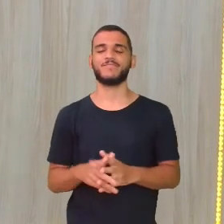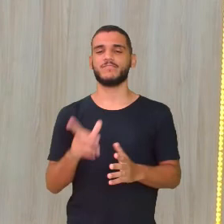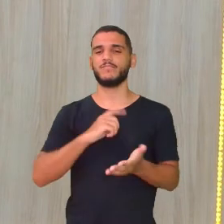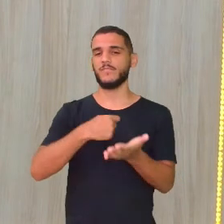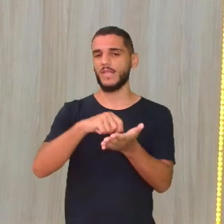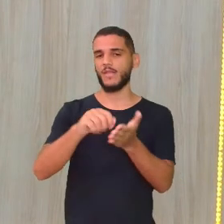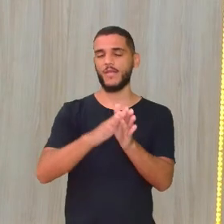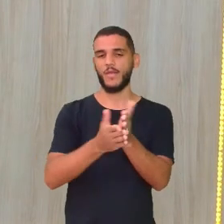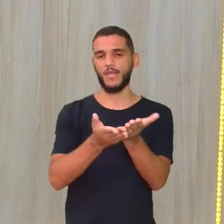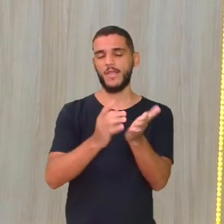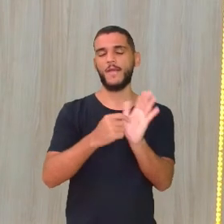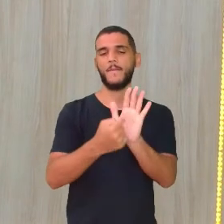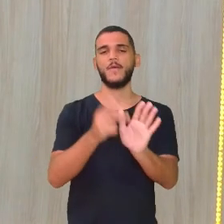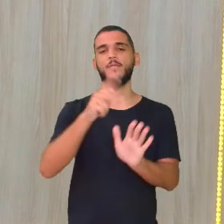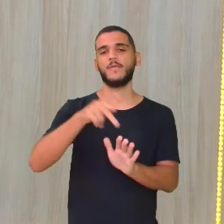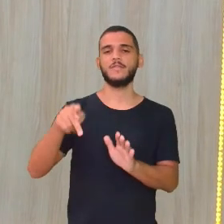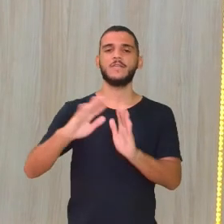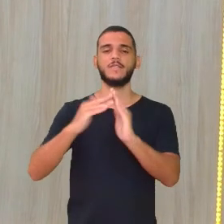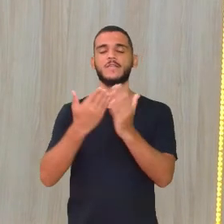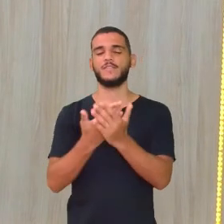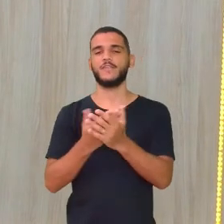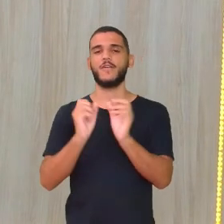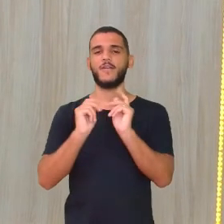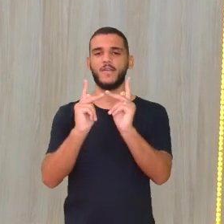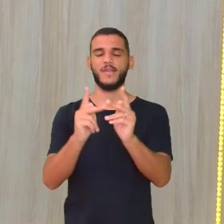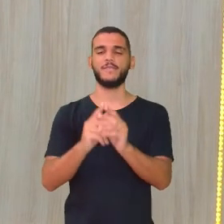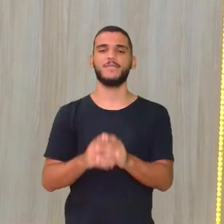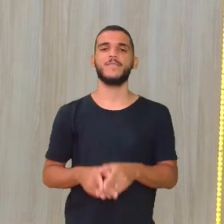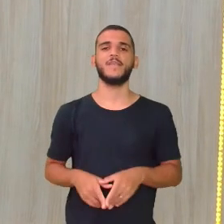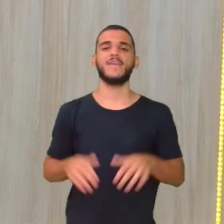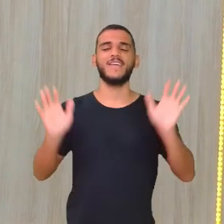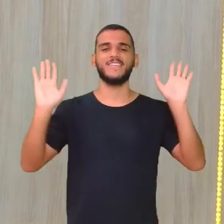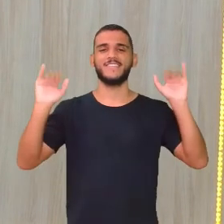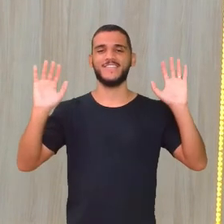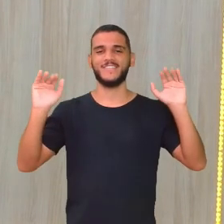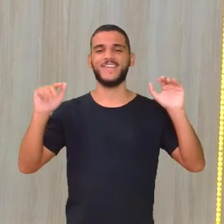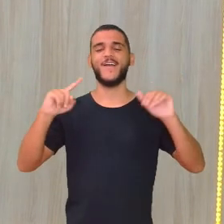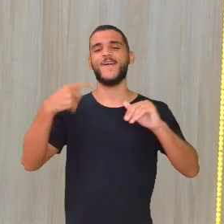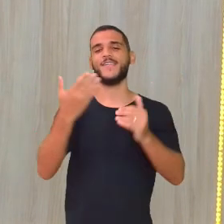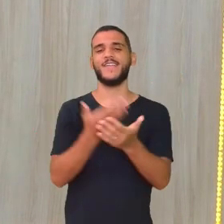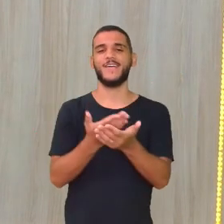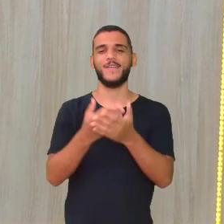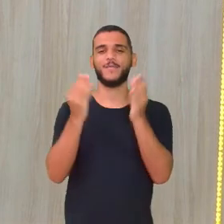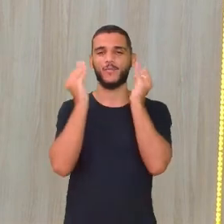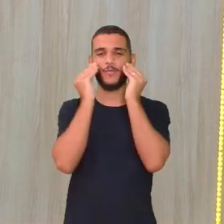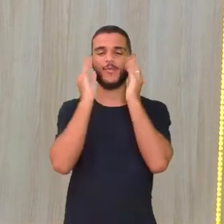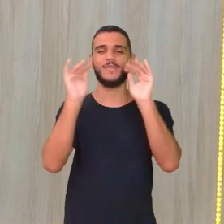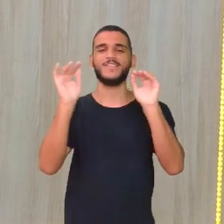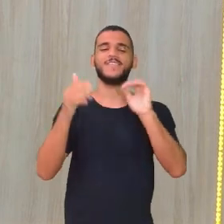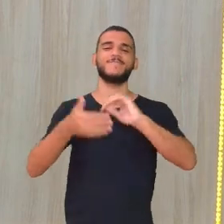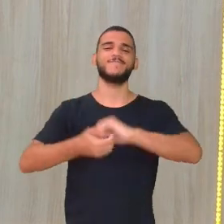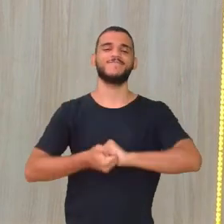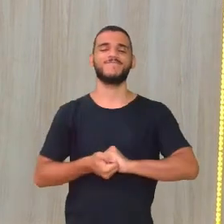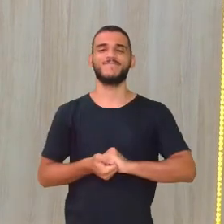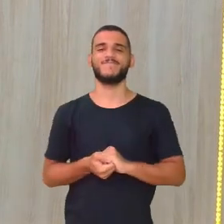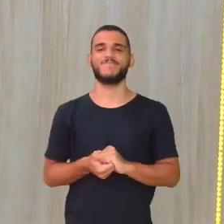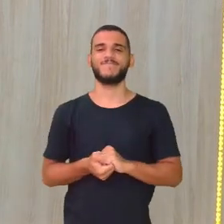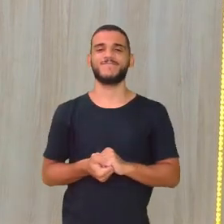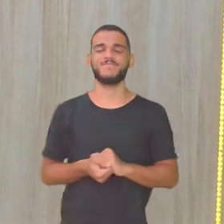caderno, mostra para sua professora, professor lá na escola, tá certo? Gente, eu me despeço por aqui. Até a próxima. Um cheiro. Tchau, tchau.